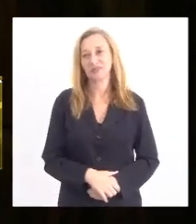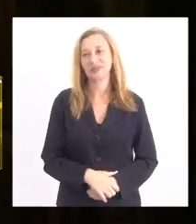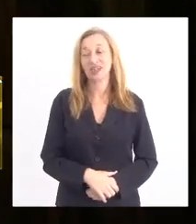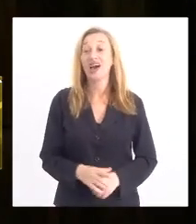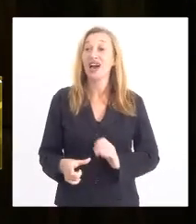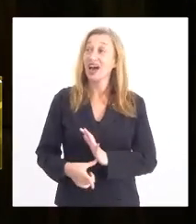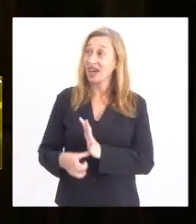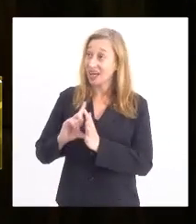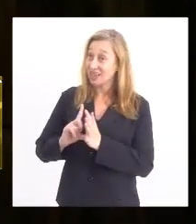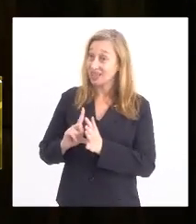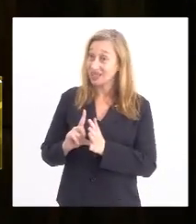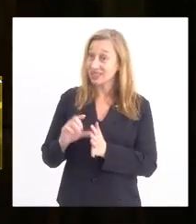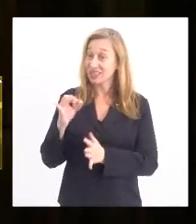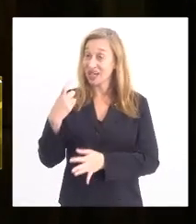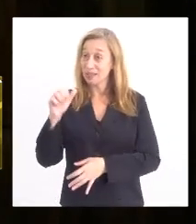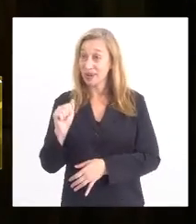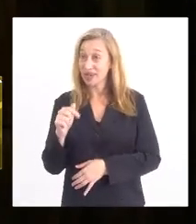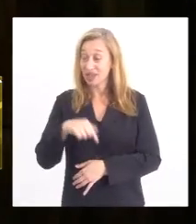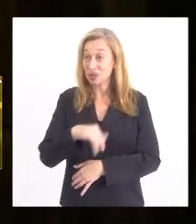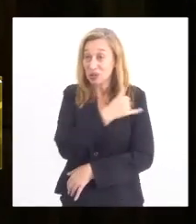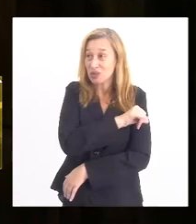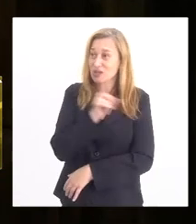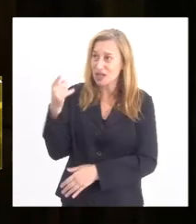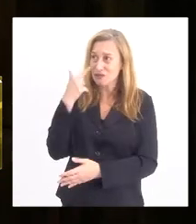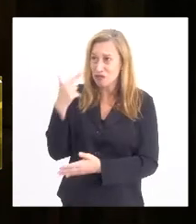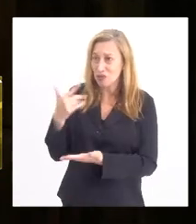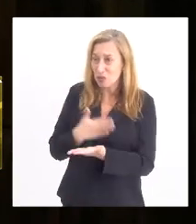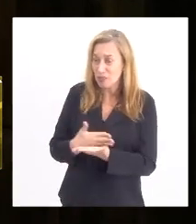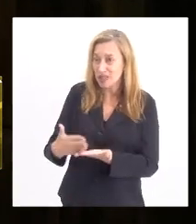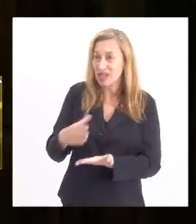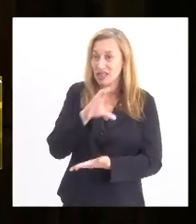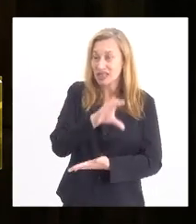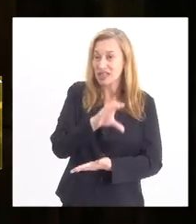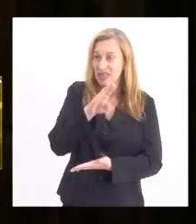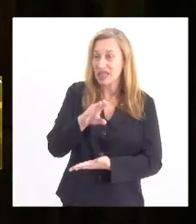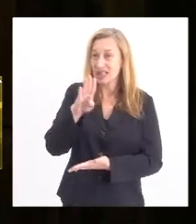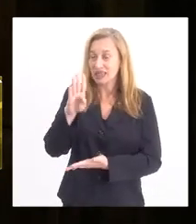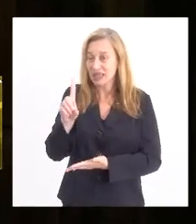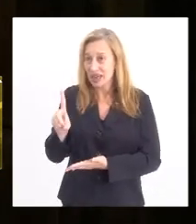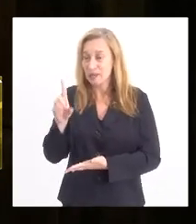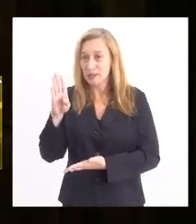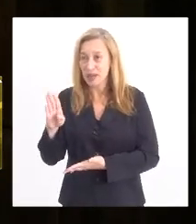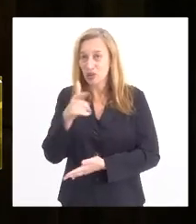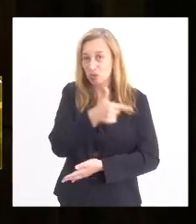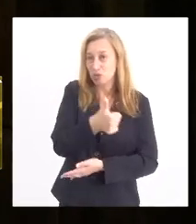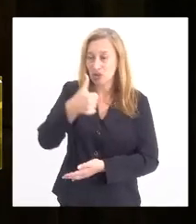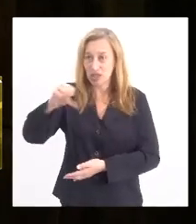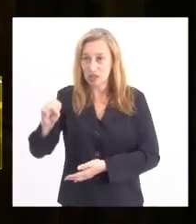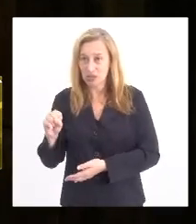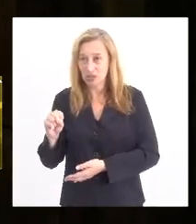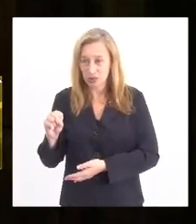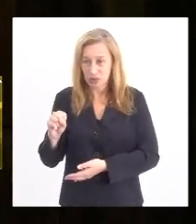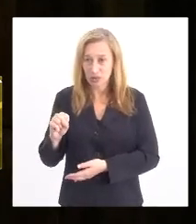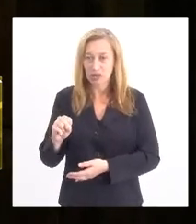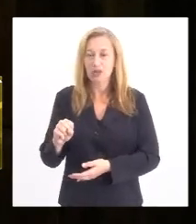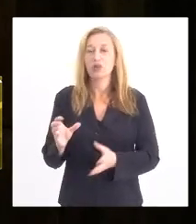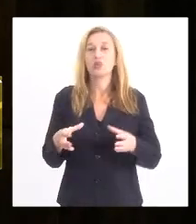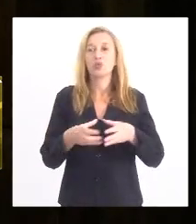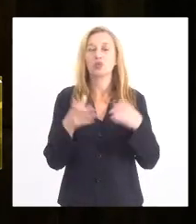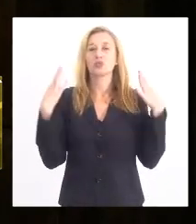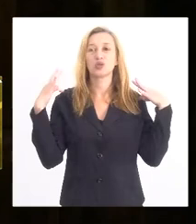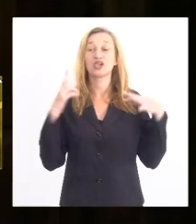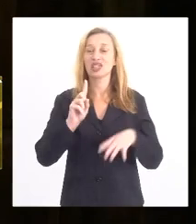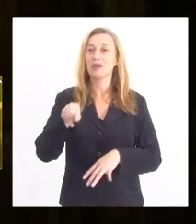e antes na campanha aqui no Rio mas você viu meu trabalho começar no CCBB em 2018 quando assumiu o grupo temático do Turismo